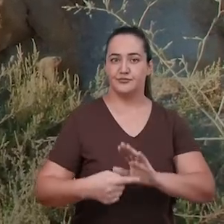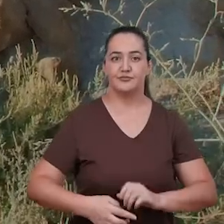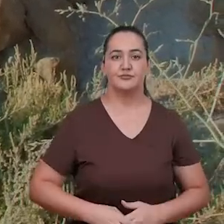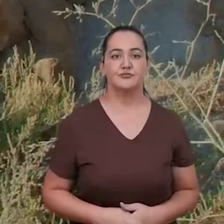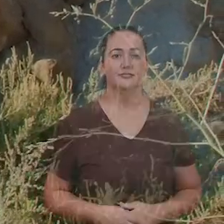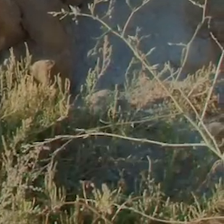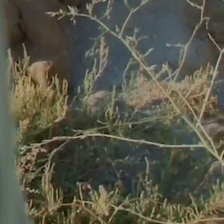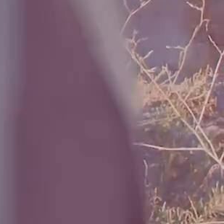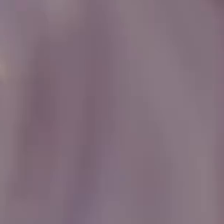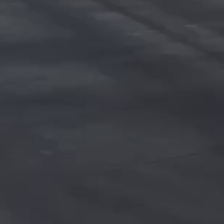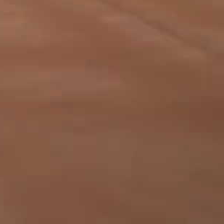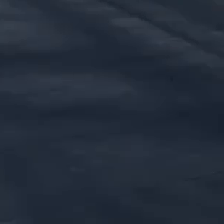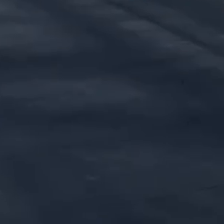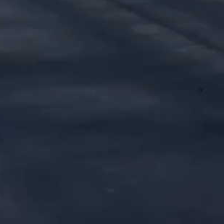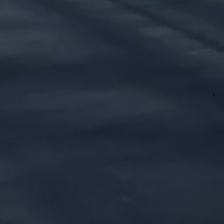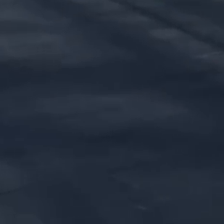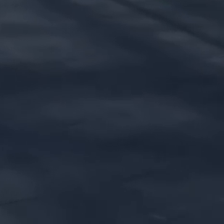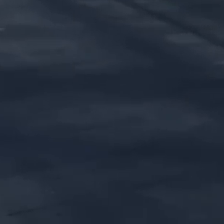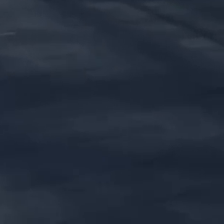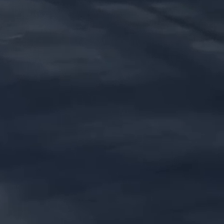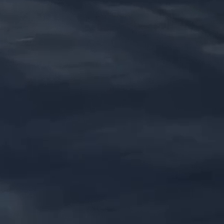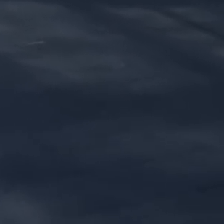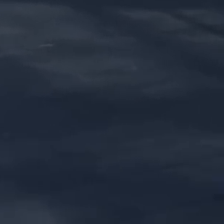comigo que eu vou mostrar para você.